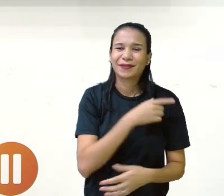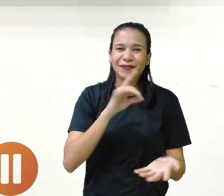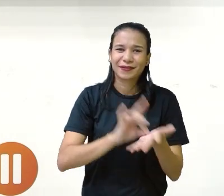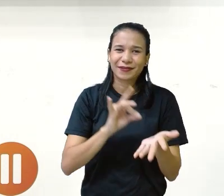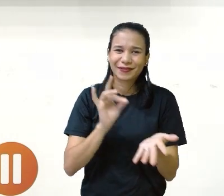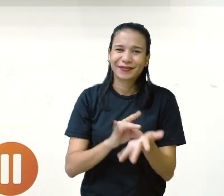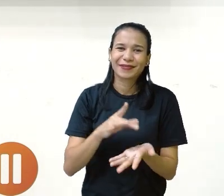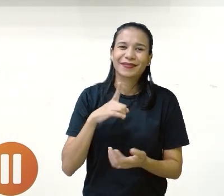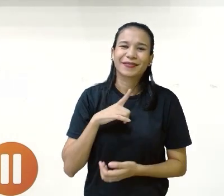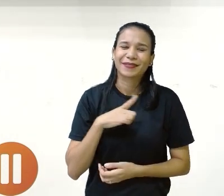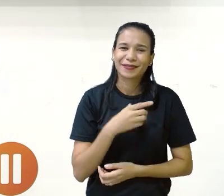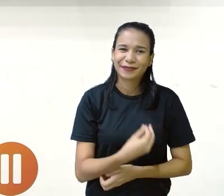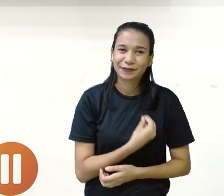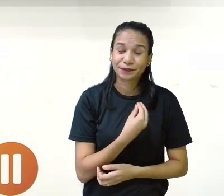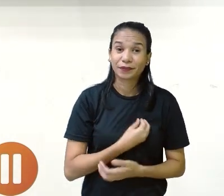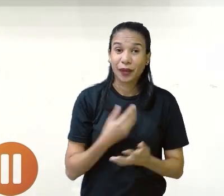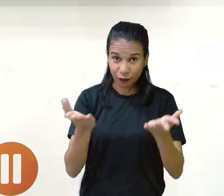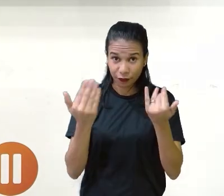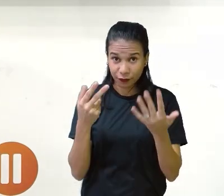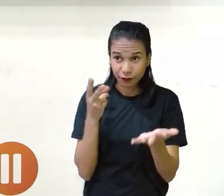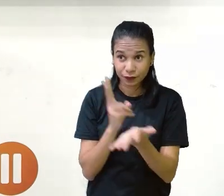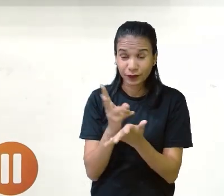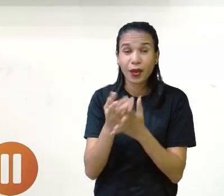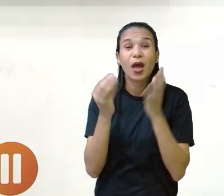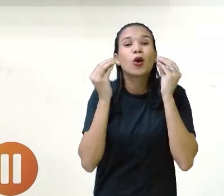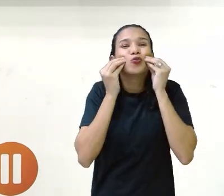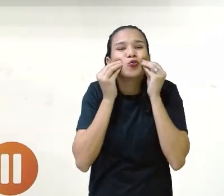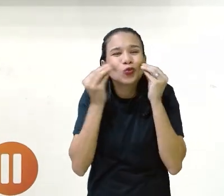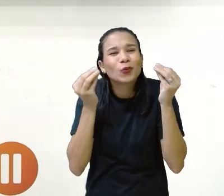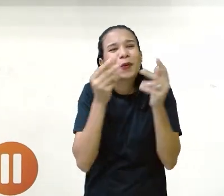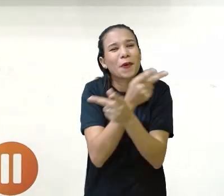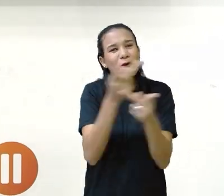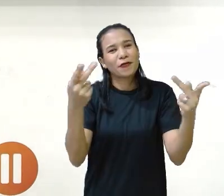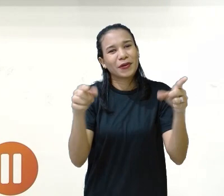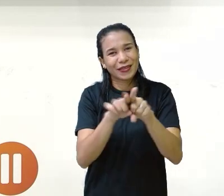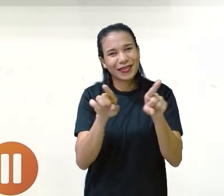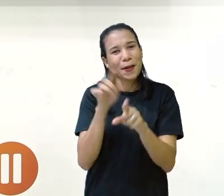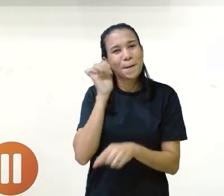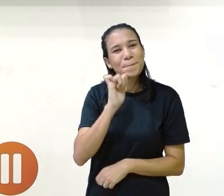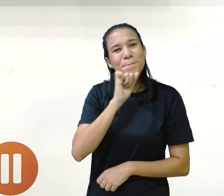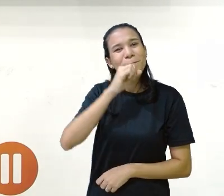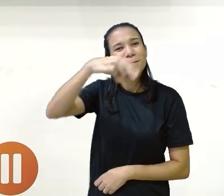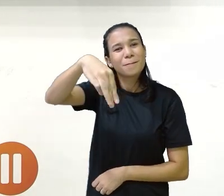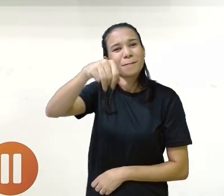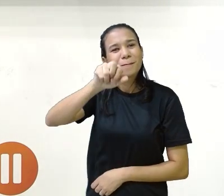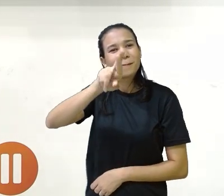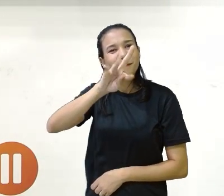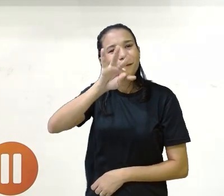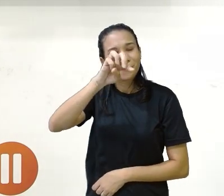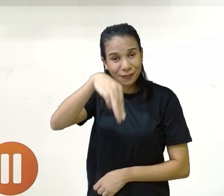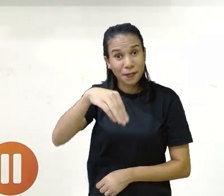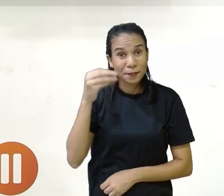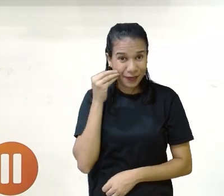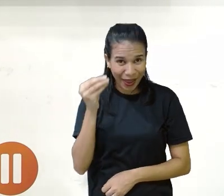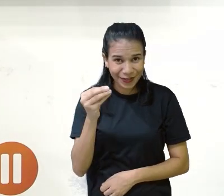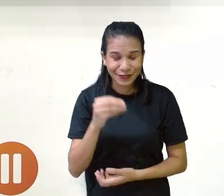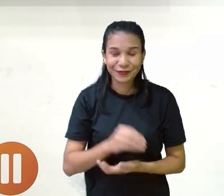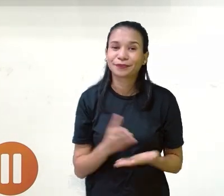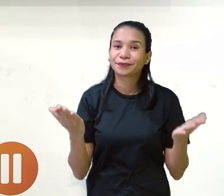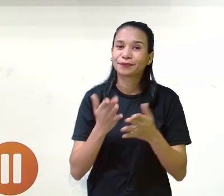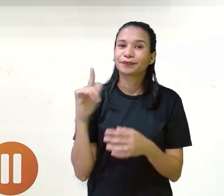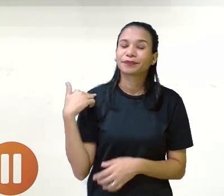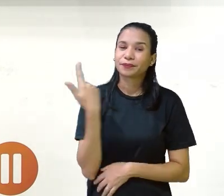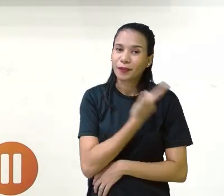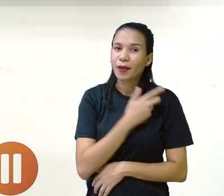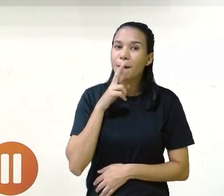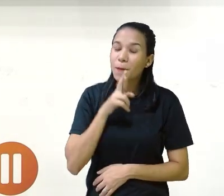se inspirar. Mas vamos lá. Beijo para todo mundo, inclusive para a mãe de Martim, hein? Vamos responder porque,